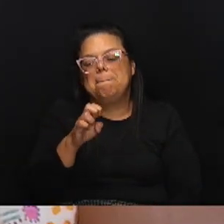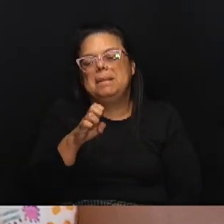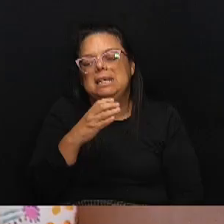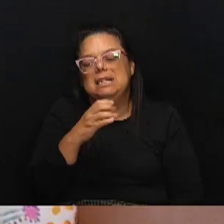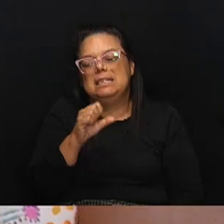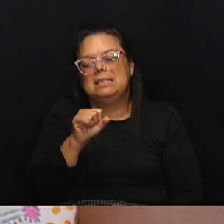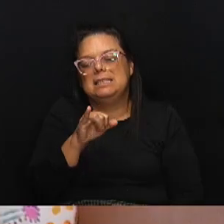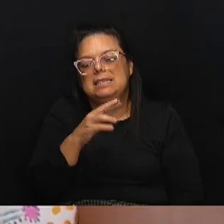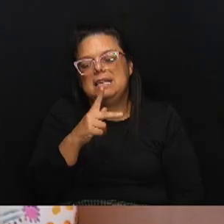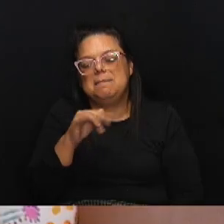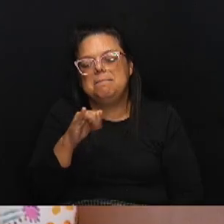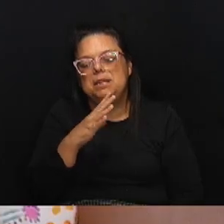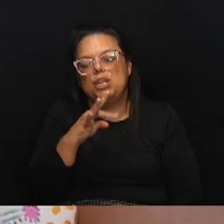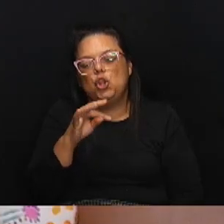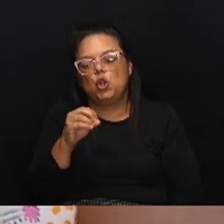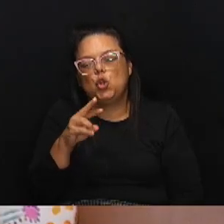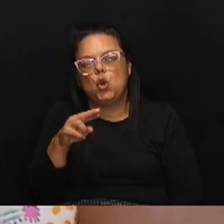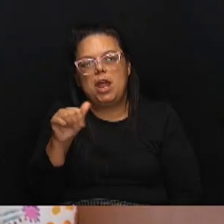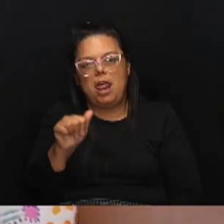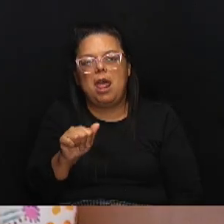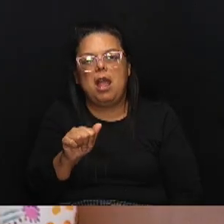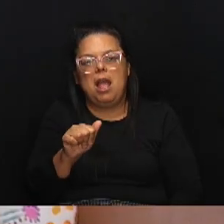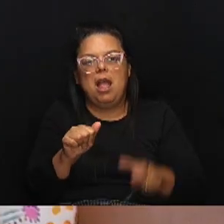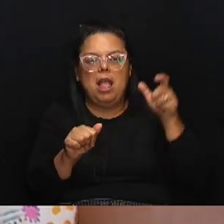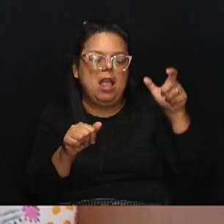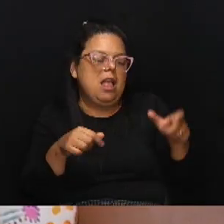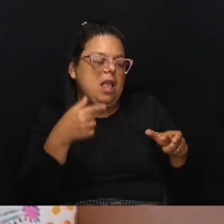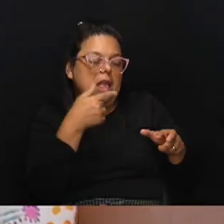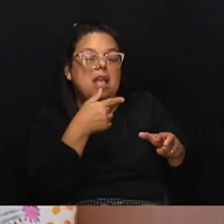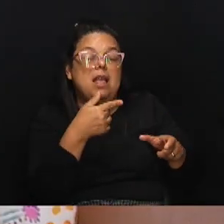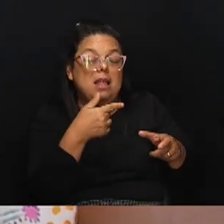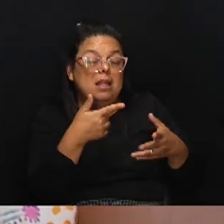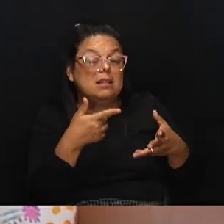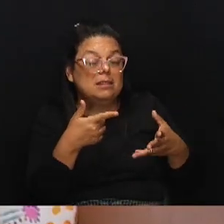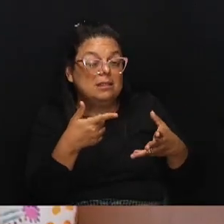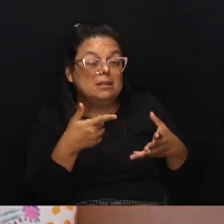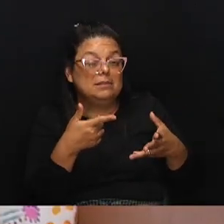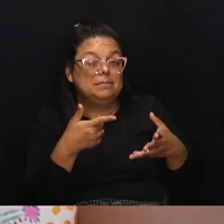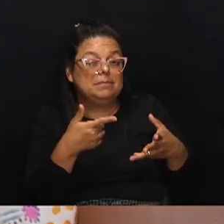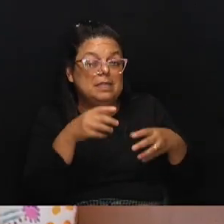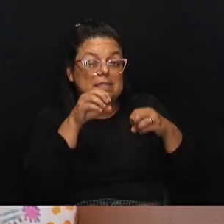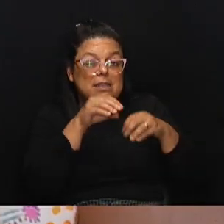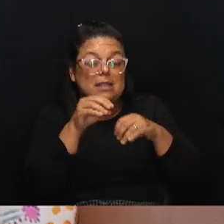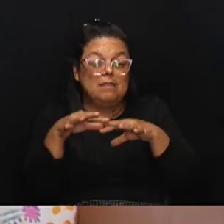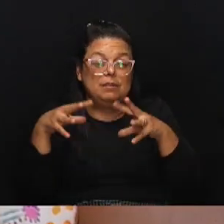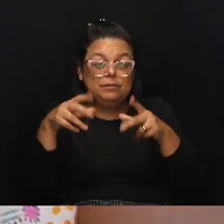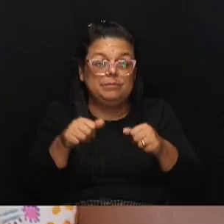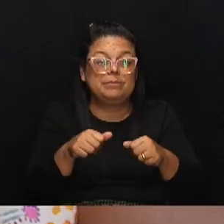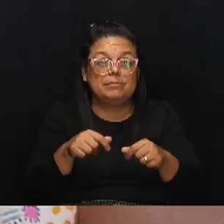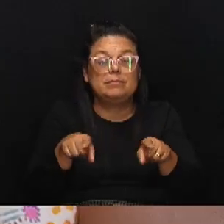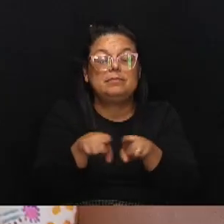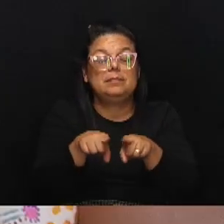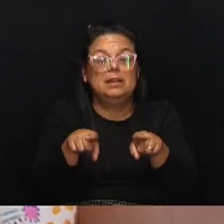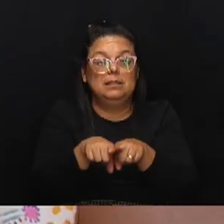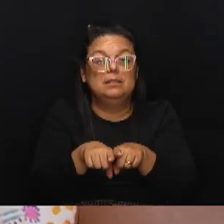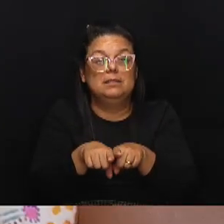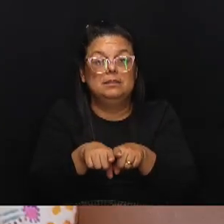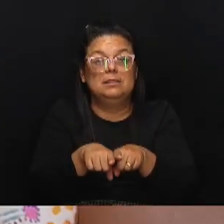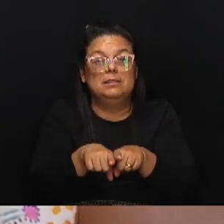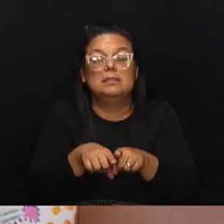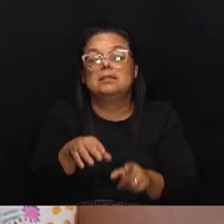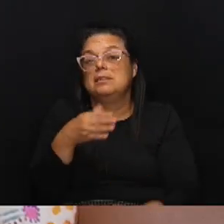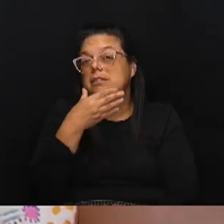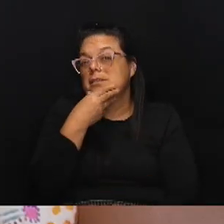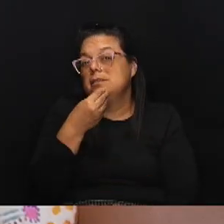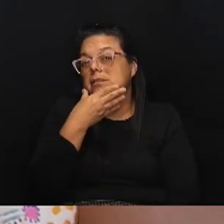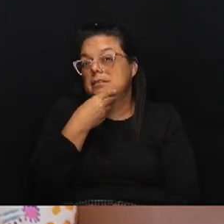são para poucos. Então, o senador Vergueiro, que foi um homem extremamente rico, da fazenda Ibicaba, a Ina